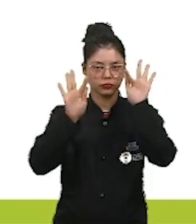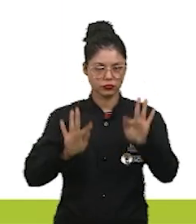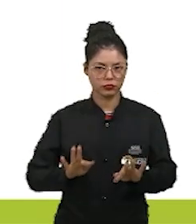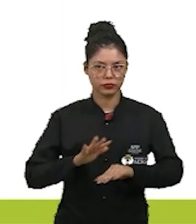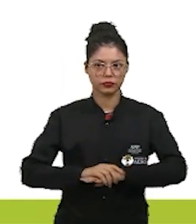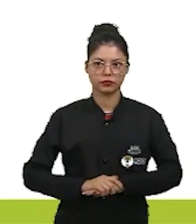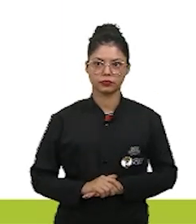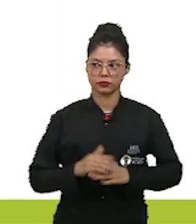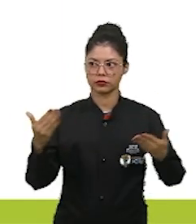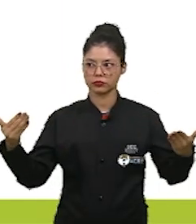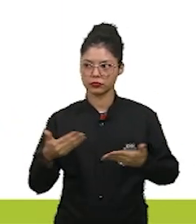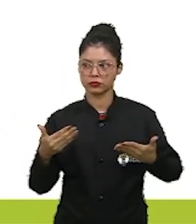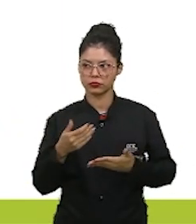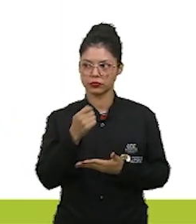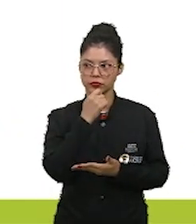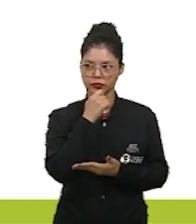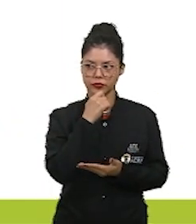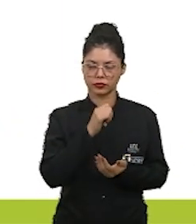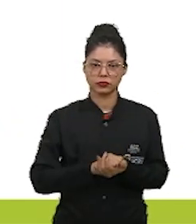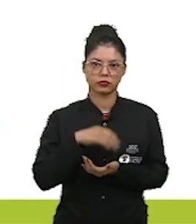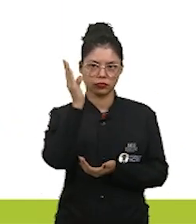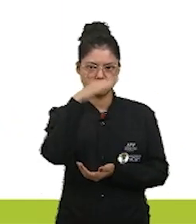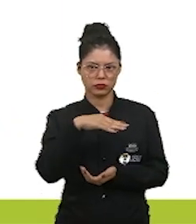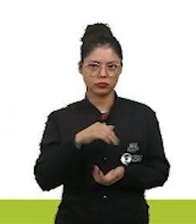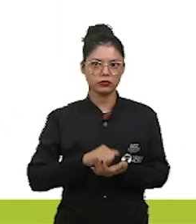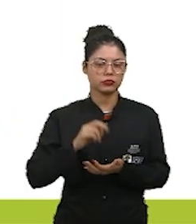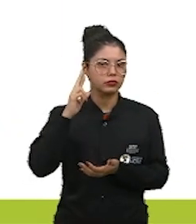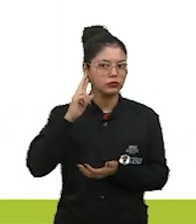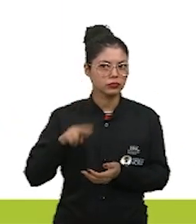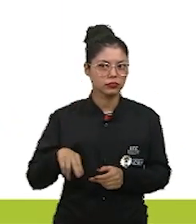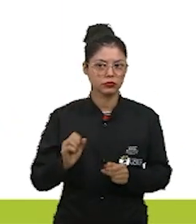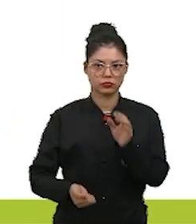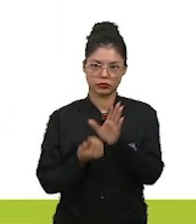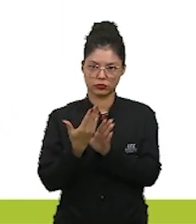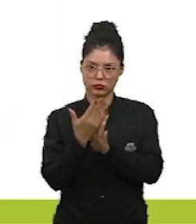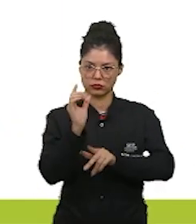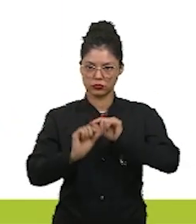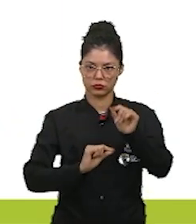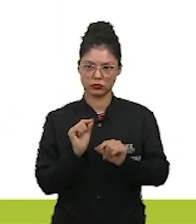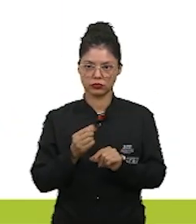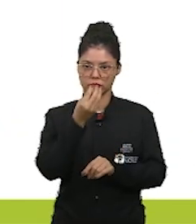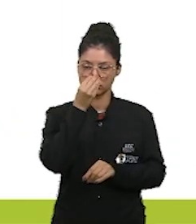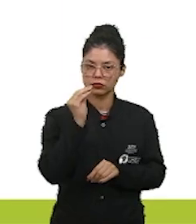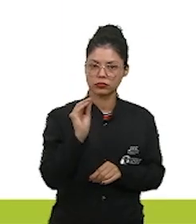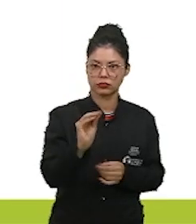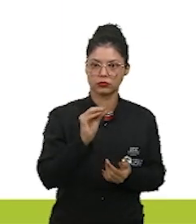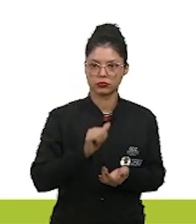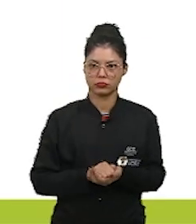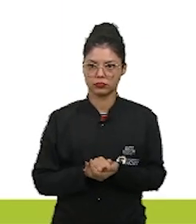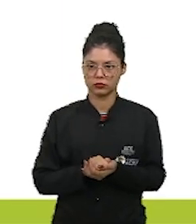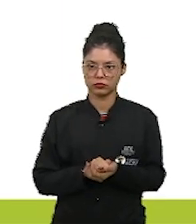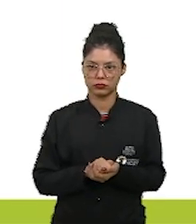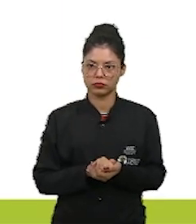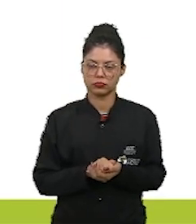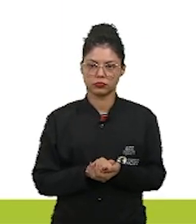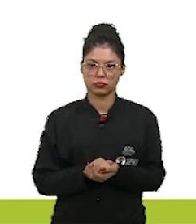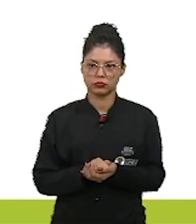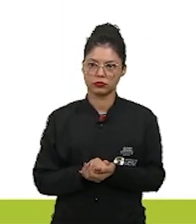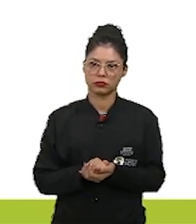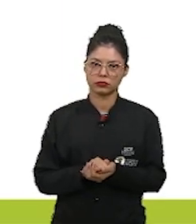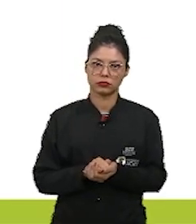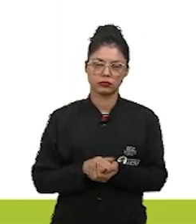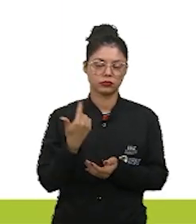felicidade. Agora, o mau uso da razão vai gerar o quê? Ignorância.